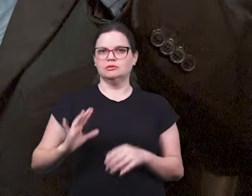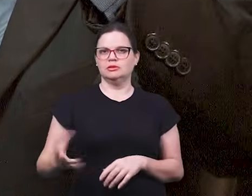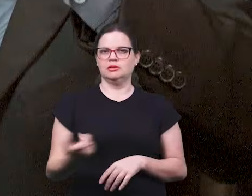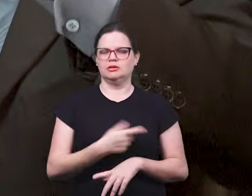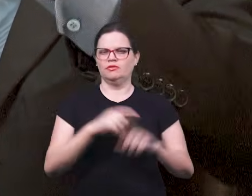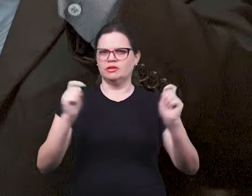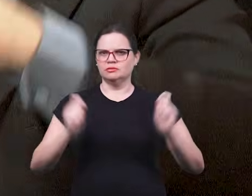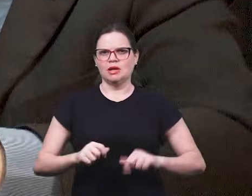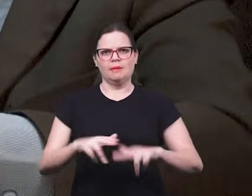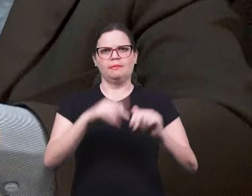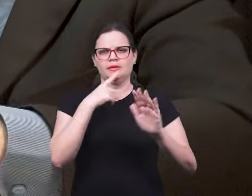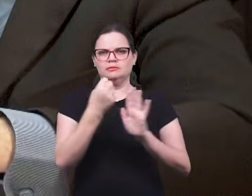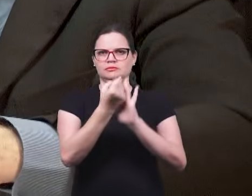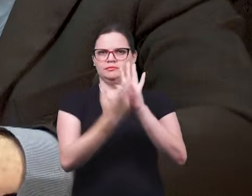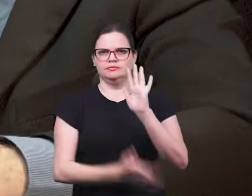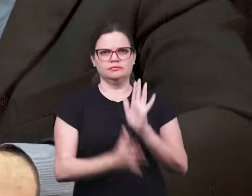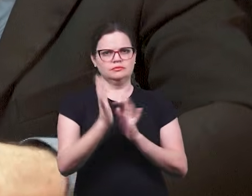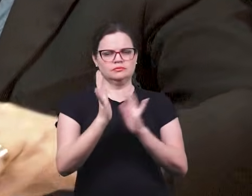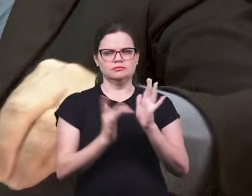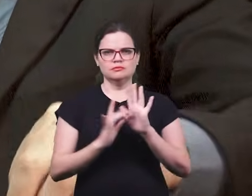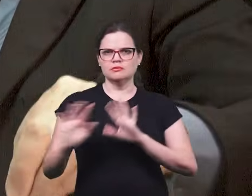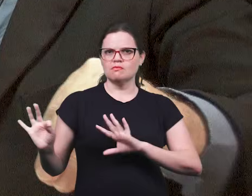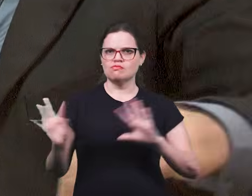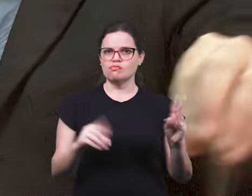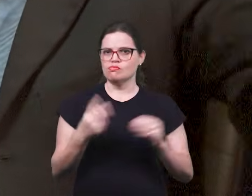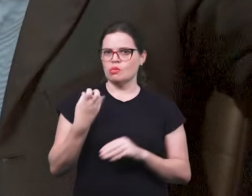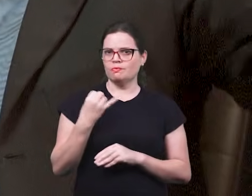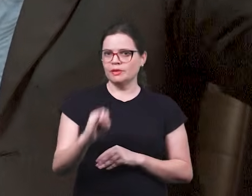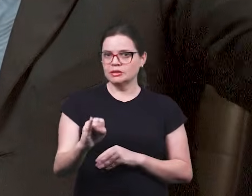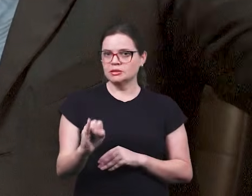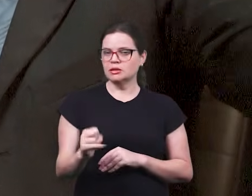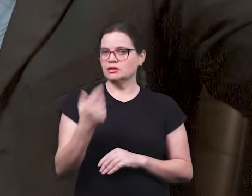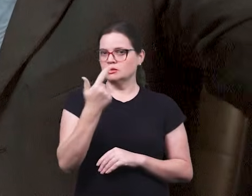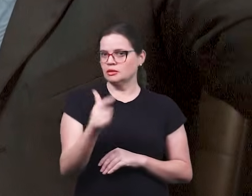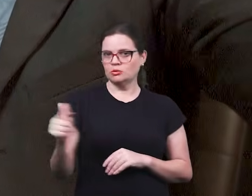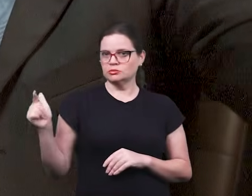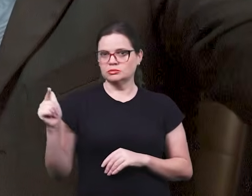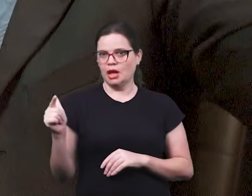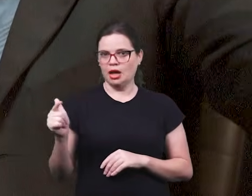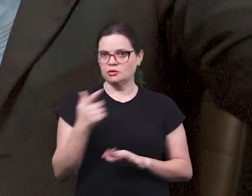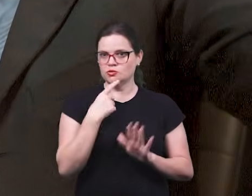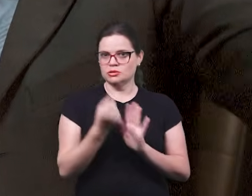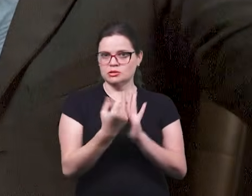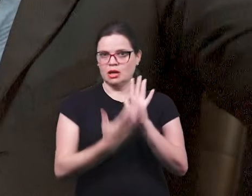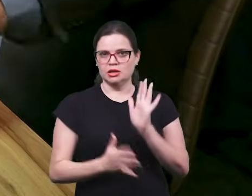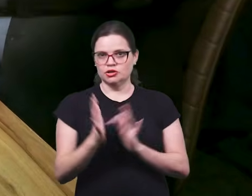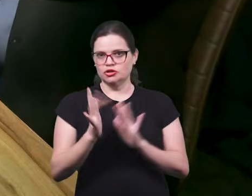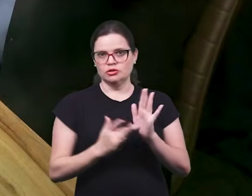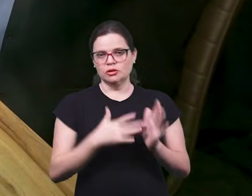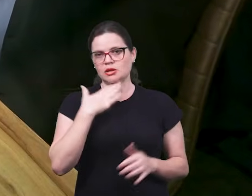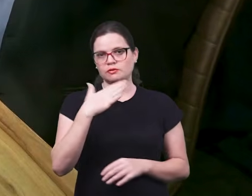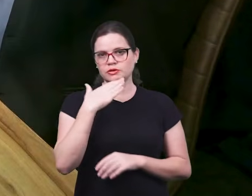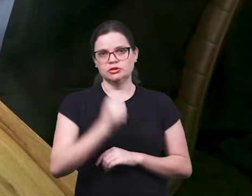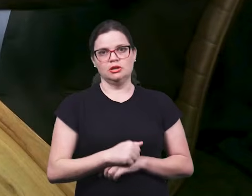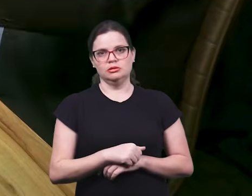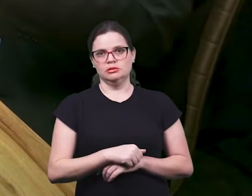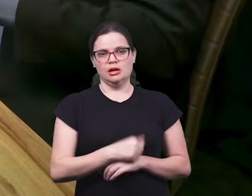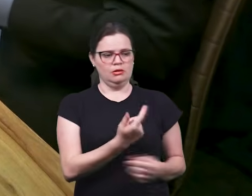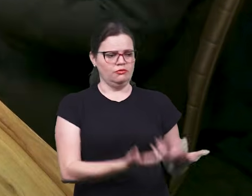Jesus, do sacrifício de Jesus. Fora disso é morte. Fora disso é morte, por isso que eles